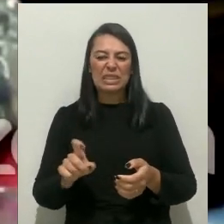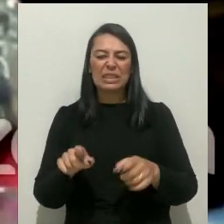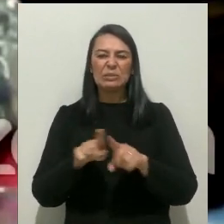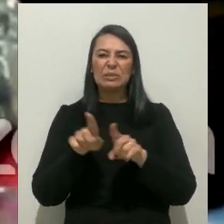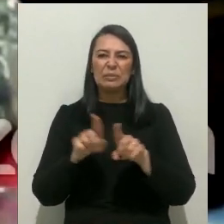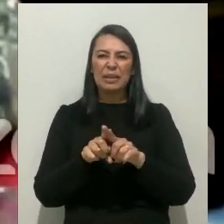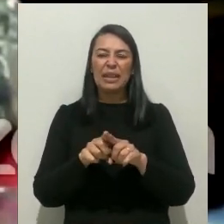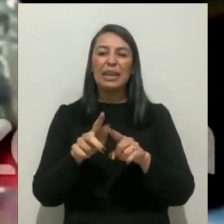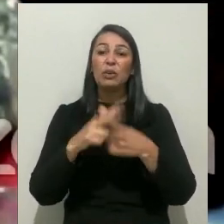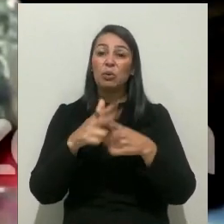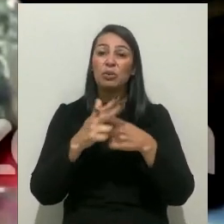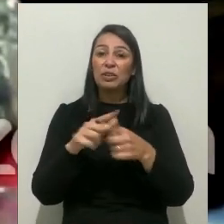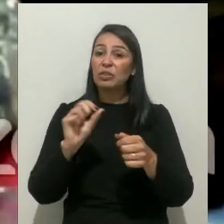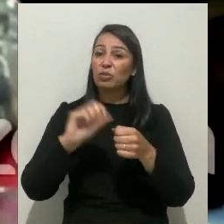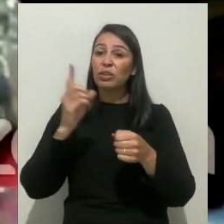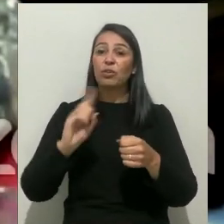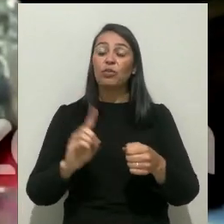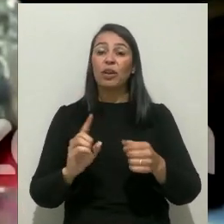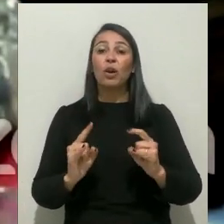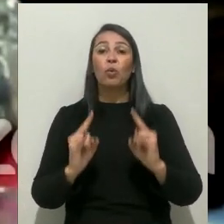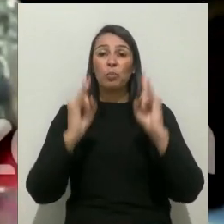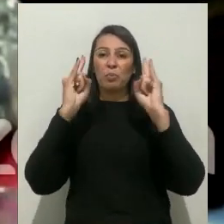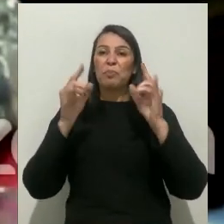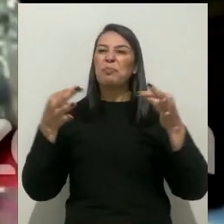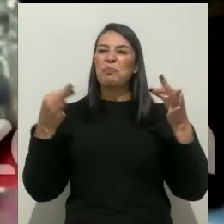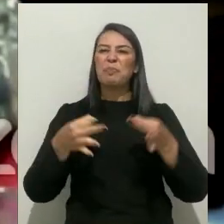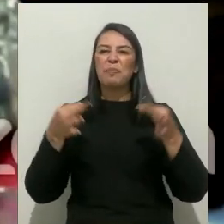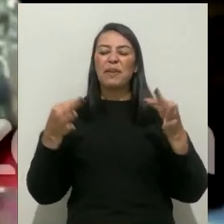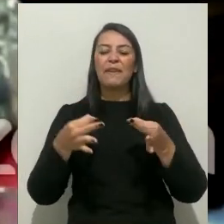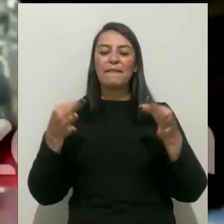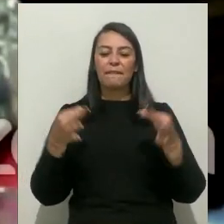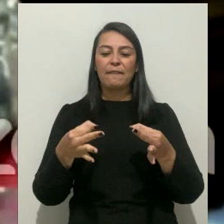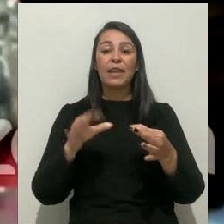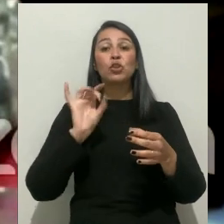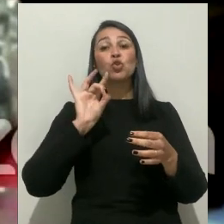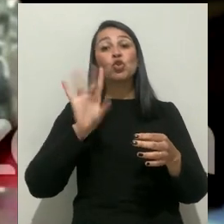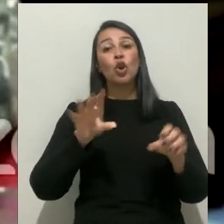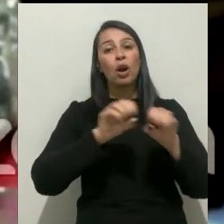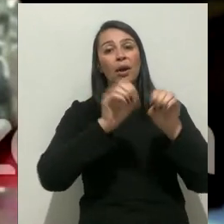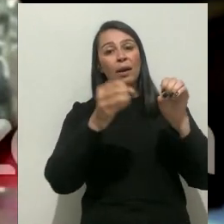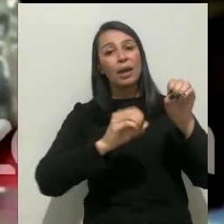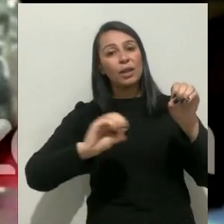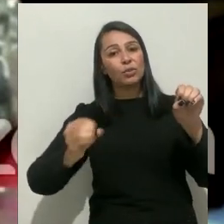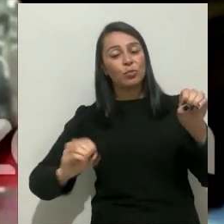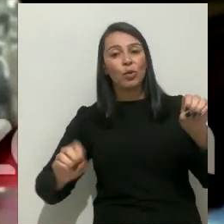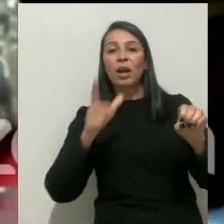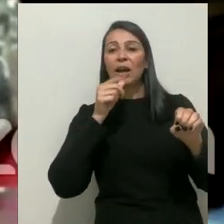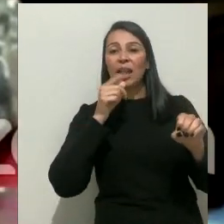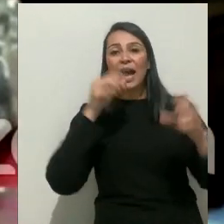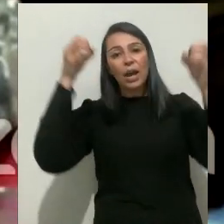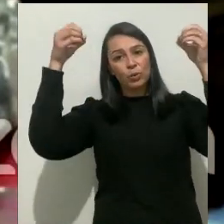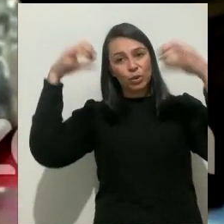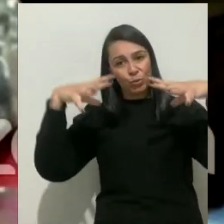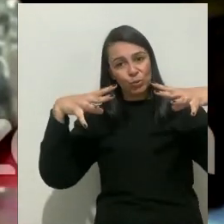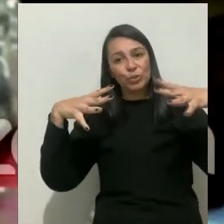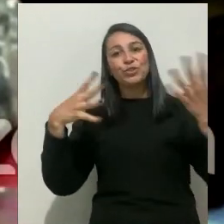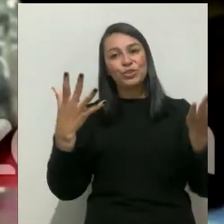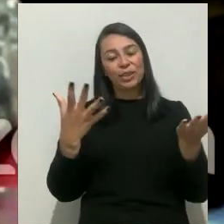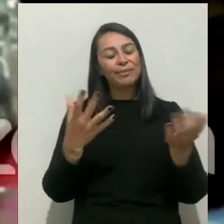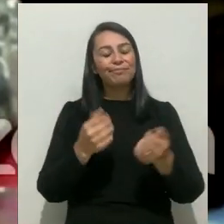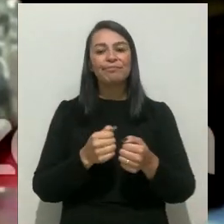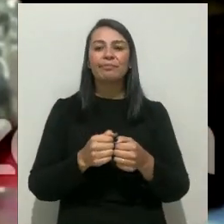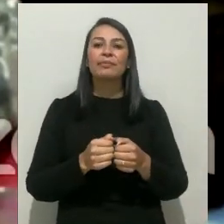da manutenção que não é feita, o prédio está lá perfeito. Só as tubulações, claro, né, já se rompem, mas o